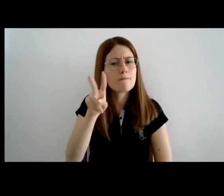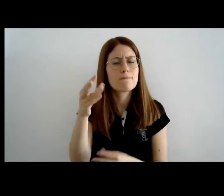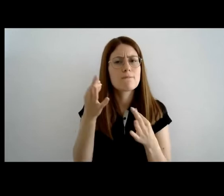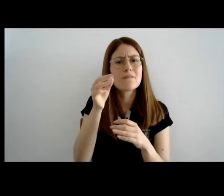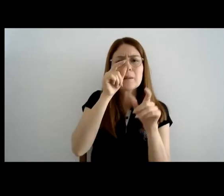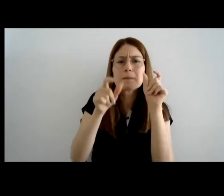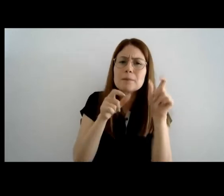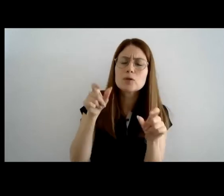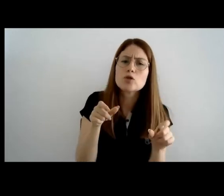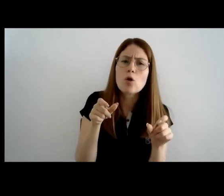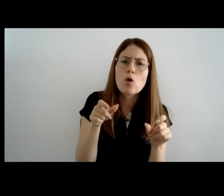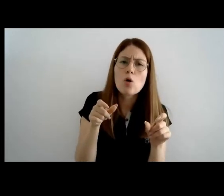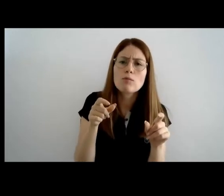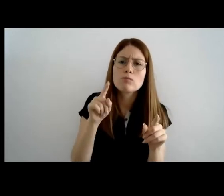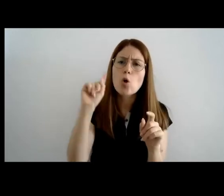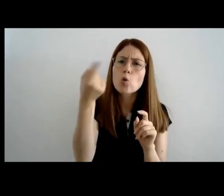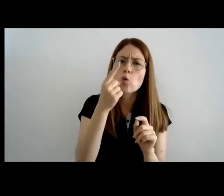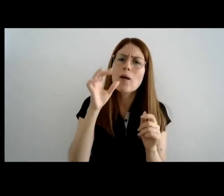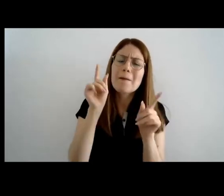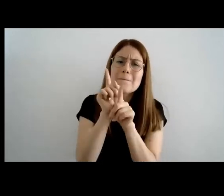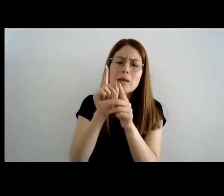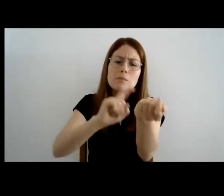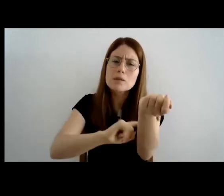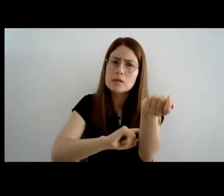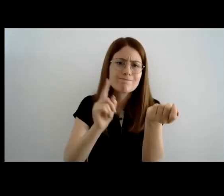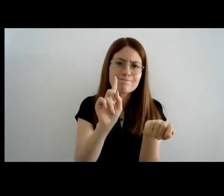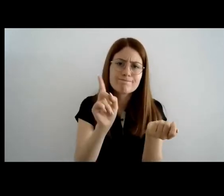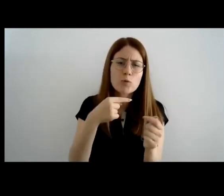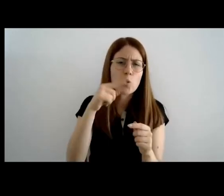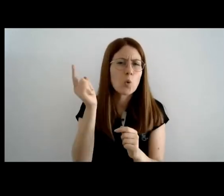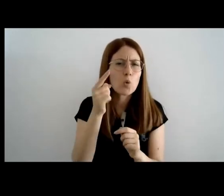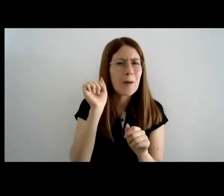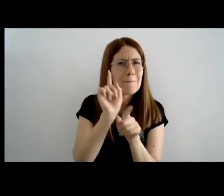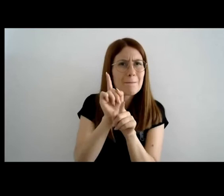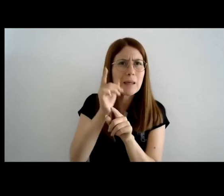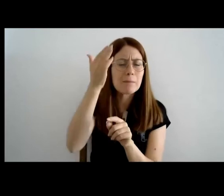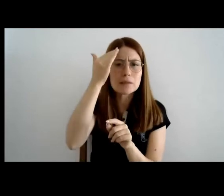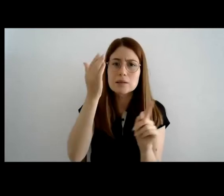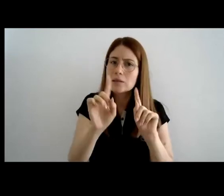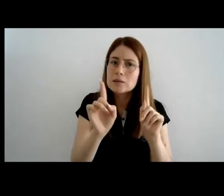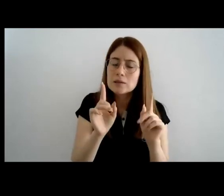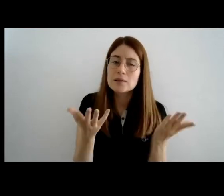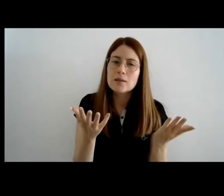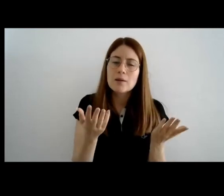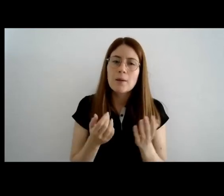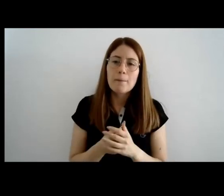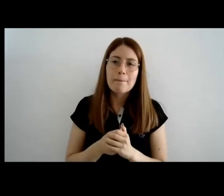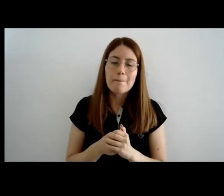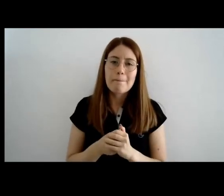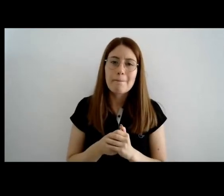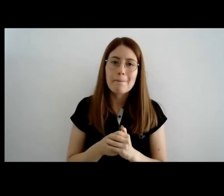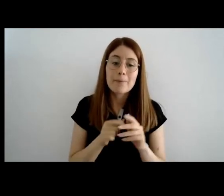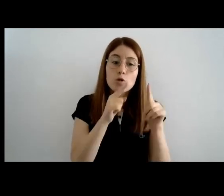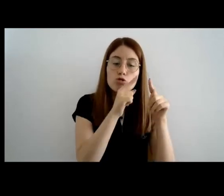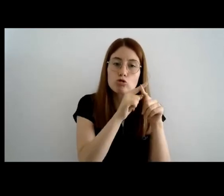não têm todas a mesma personalidade, todas as mesmas competências, e a diferença,